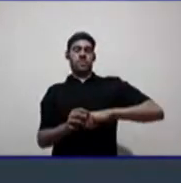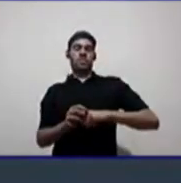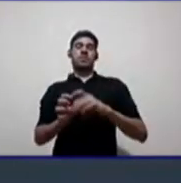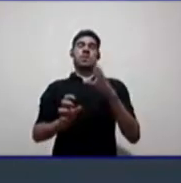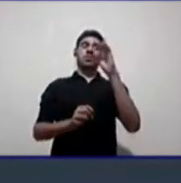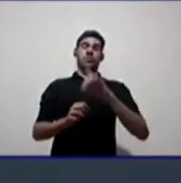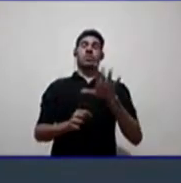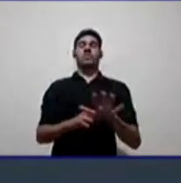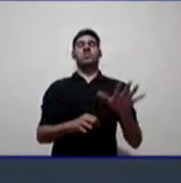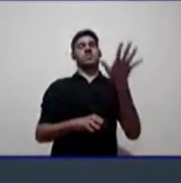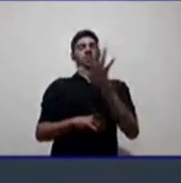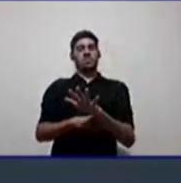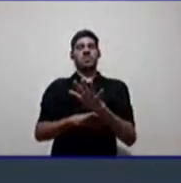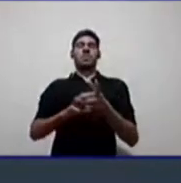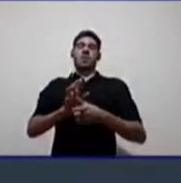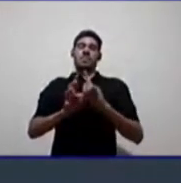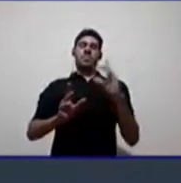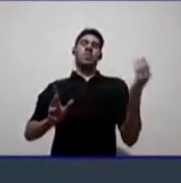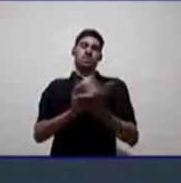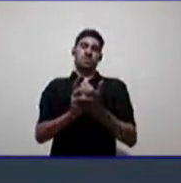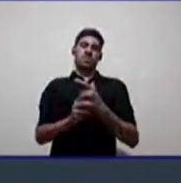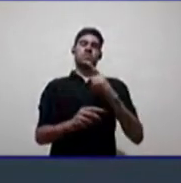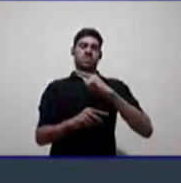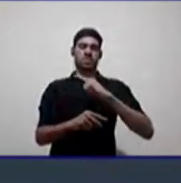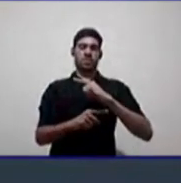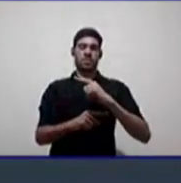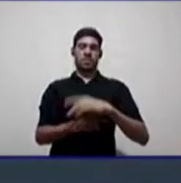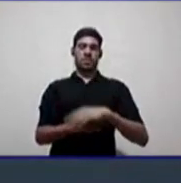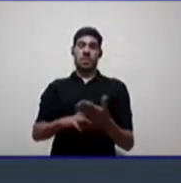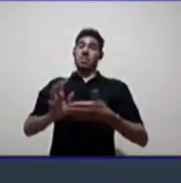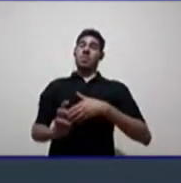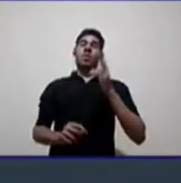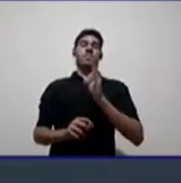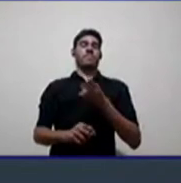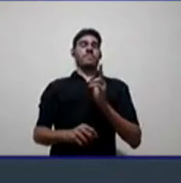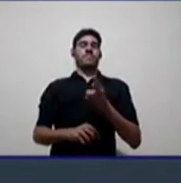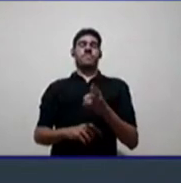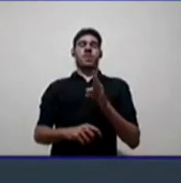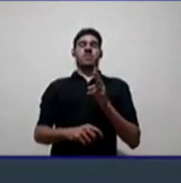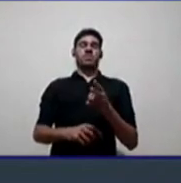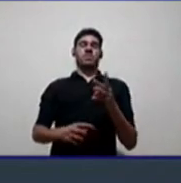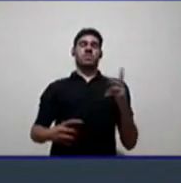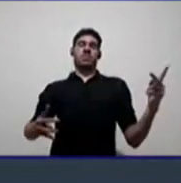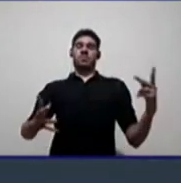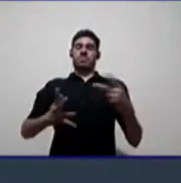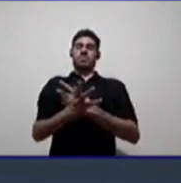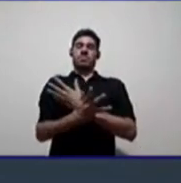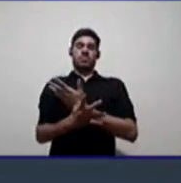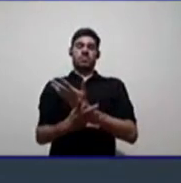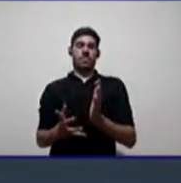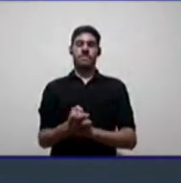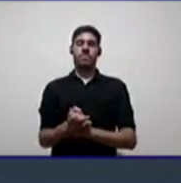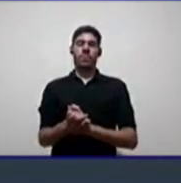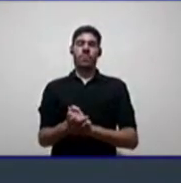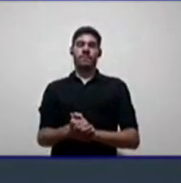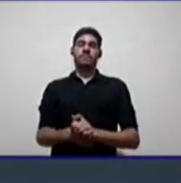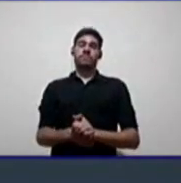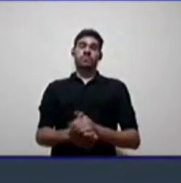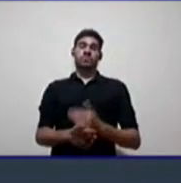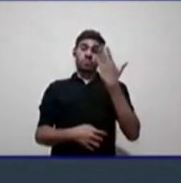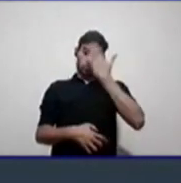Nacional. Há precedentes nesse sentido e propõe a manutenção da irregularidade. Comprovação